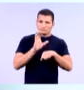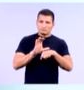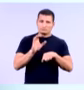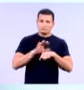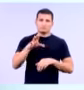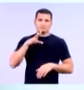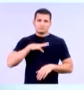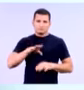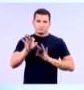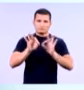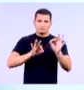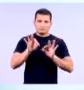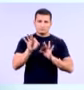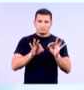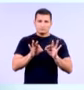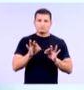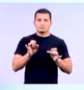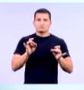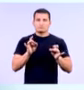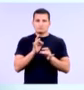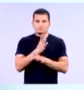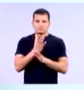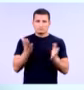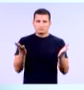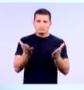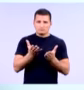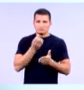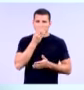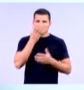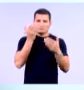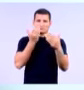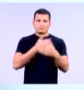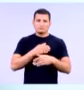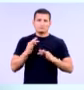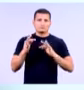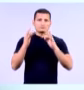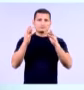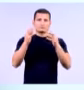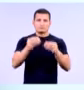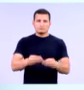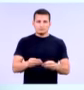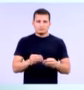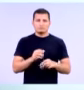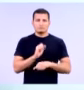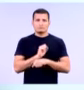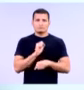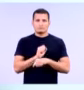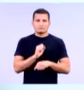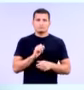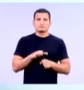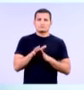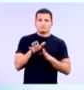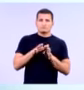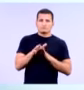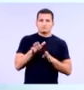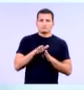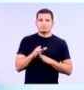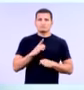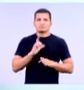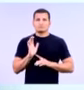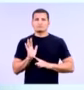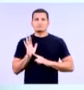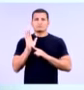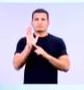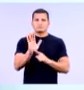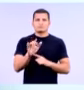português instrumental termina hoje, então boa prova para todo mundo. Espero que essas nossas dicas